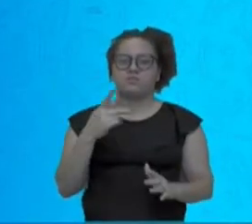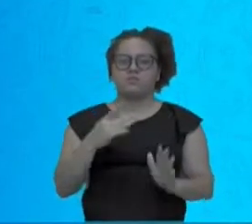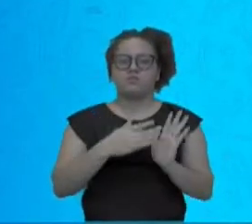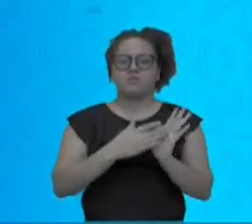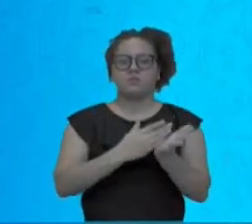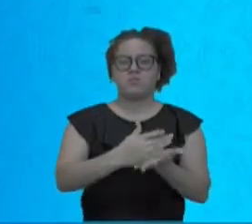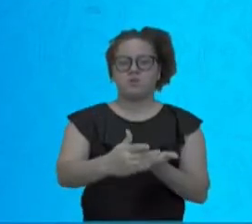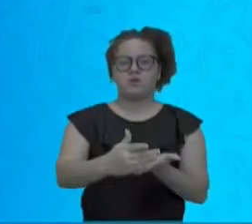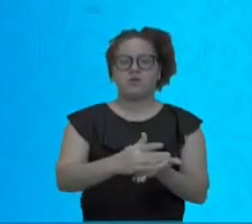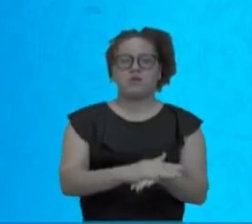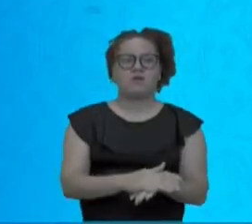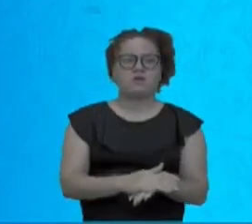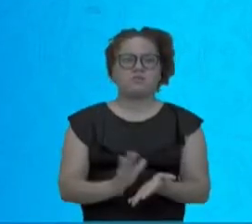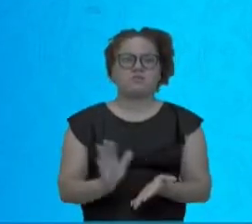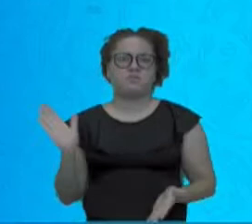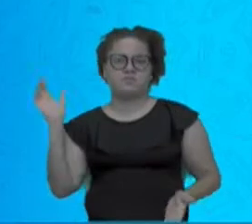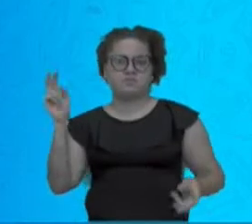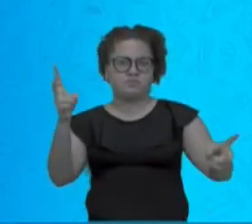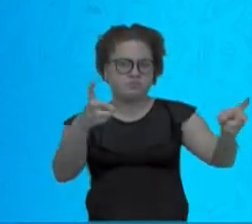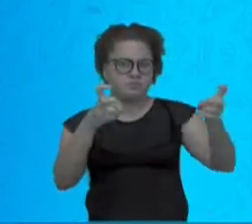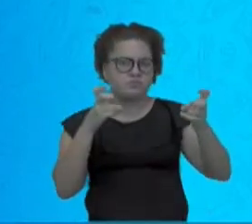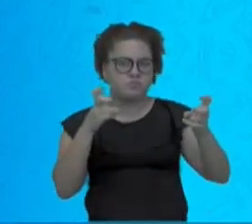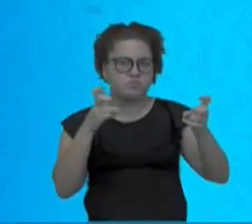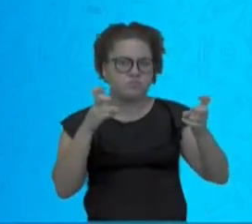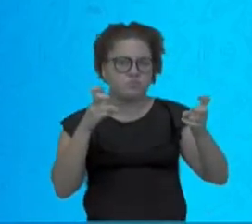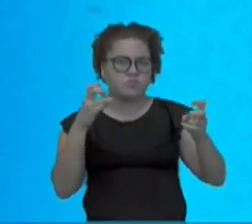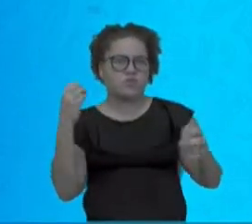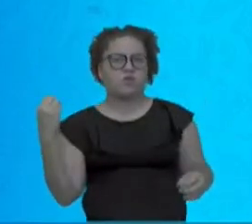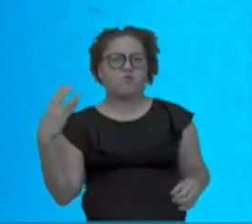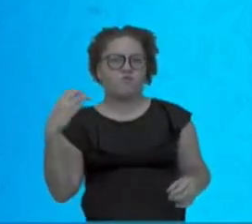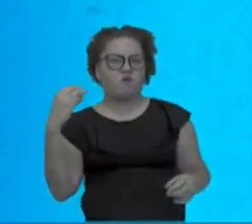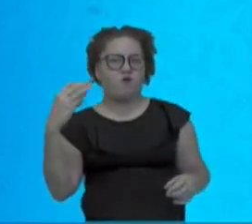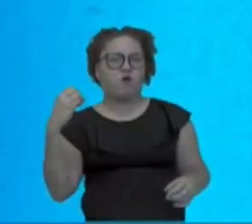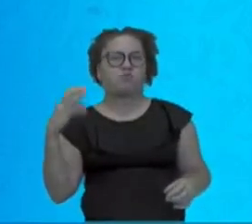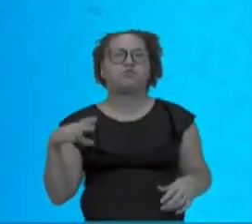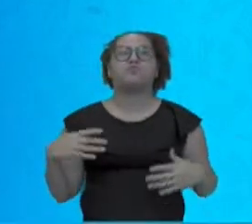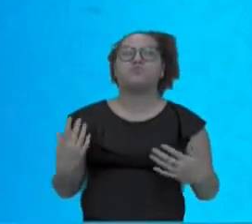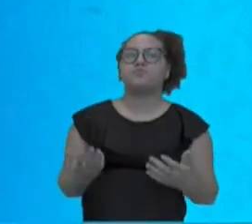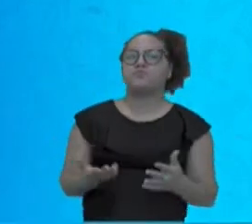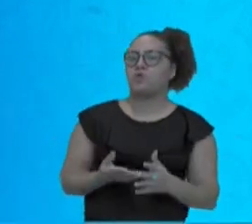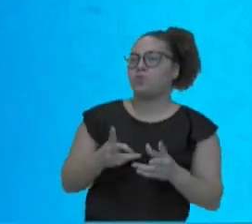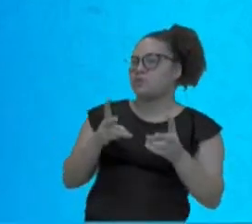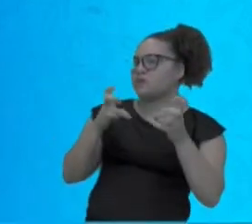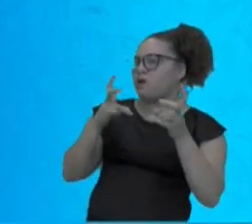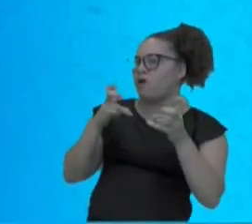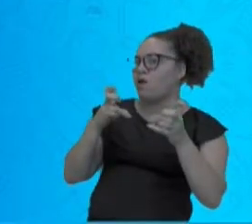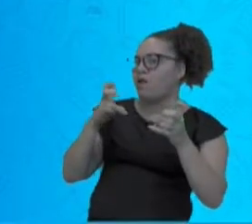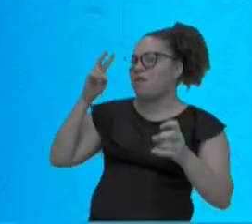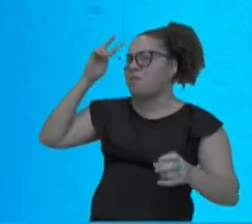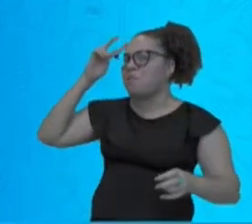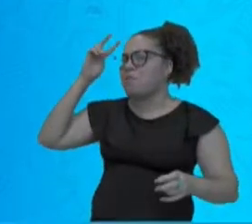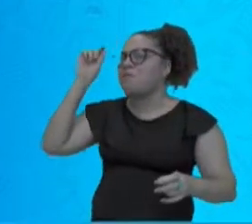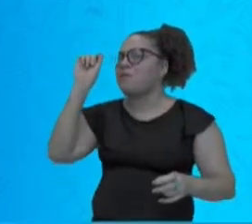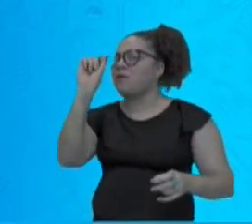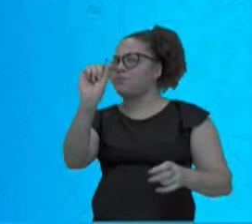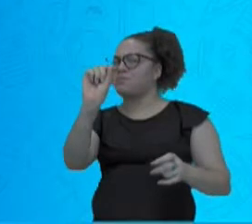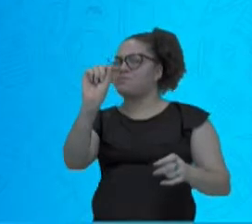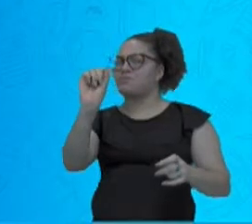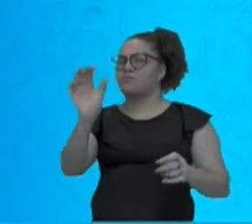Brasil, quero chamar a atenção para a foto de fundo. Ela te lembra alguma coisa?